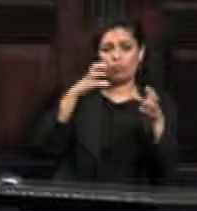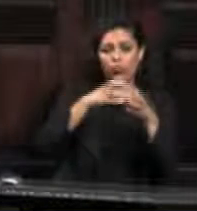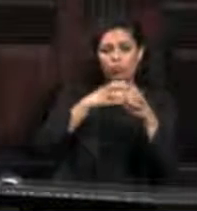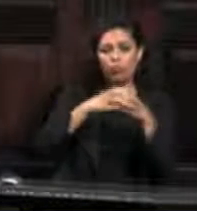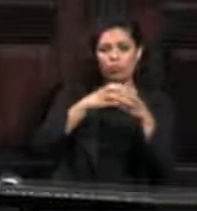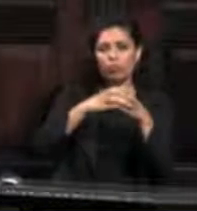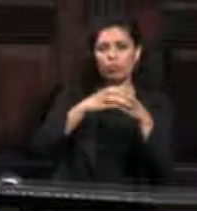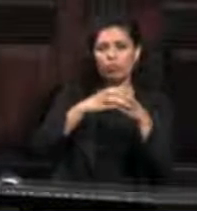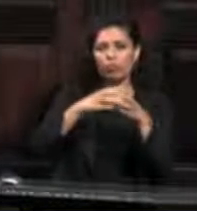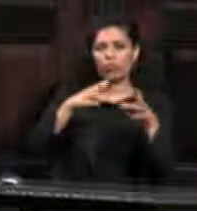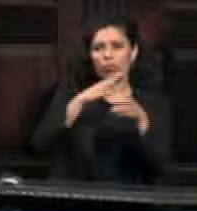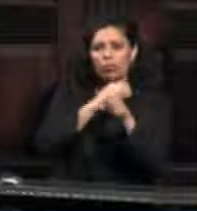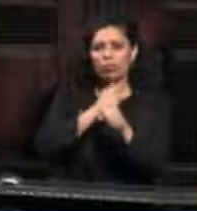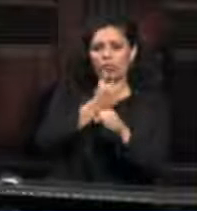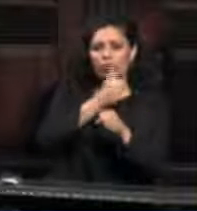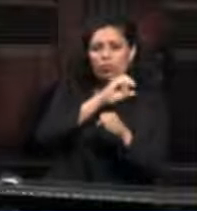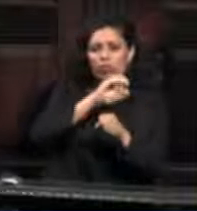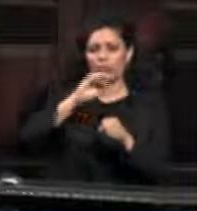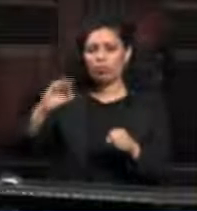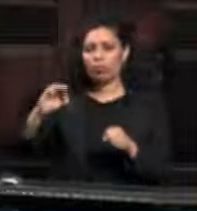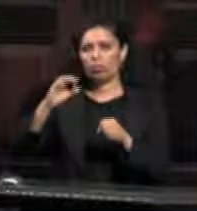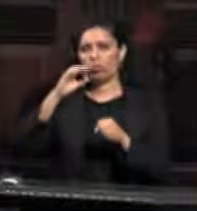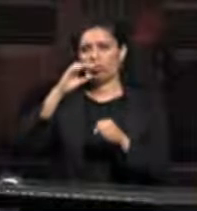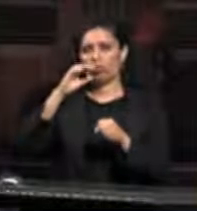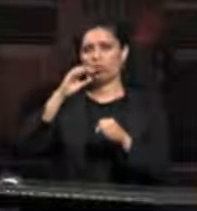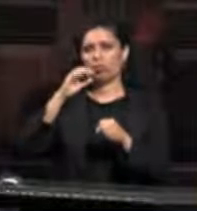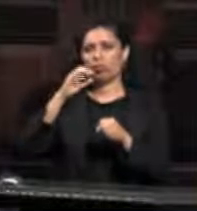ralam debaixo de sol e de chuva,